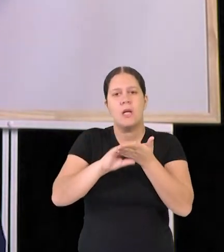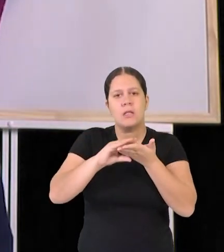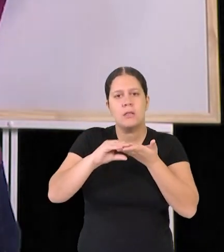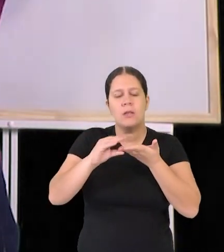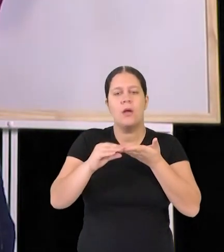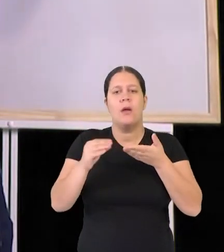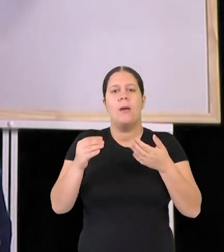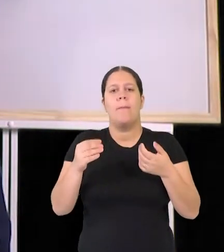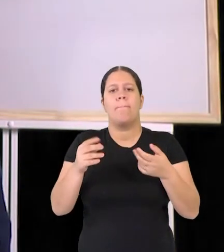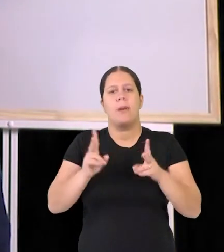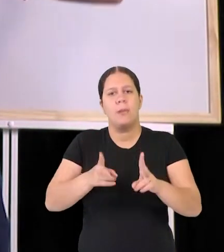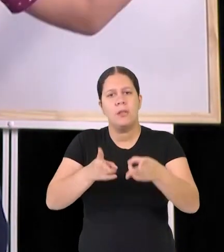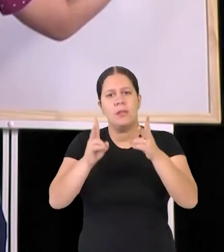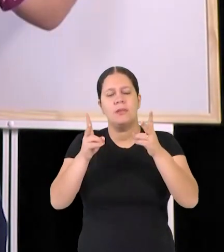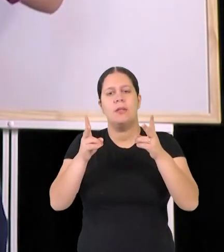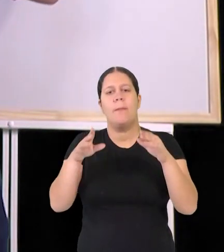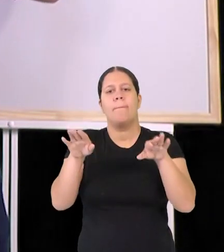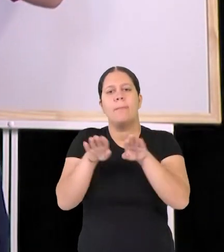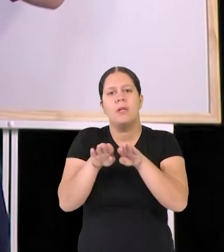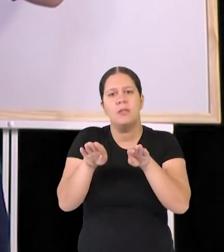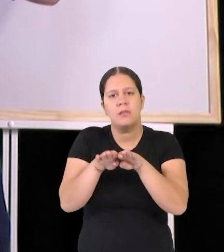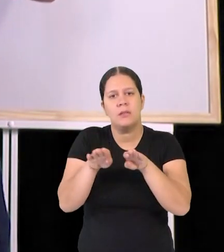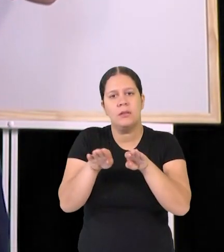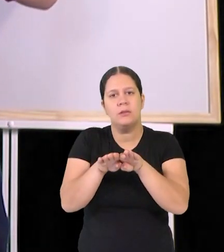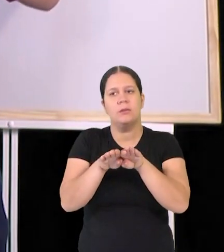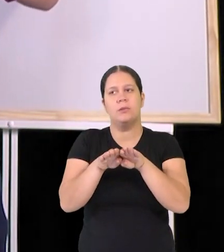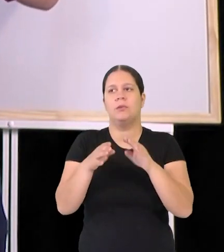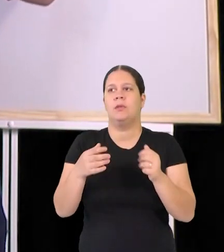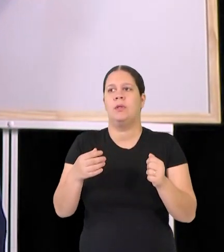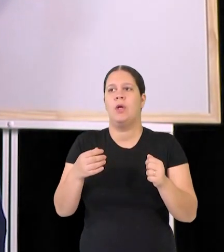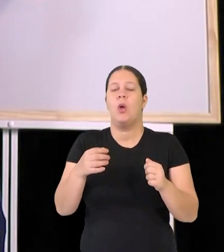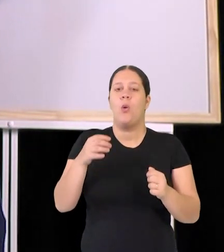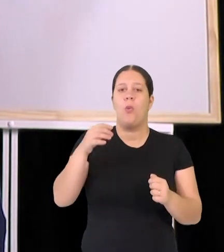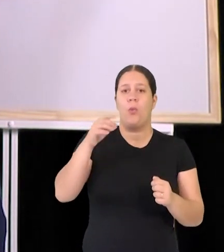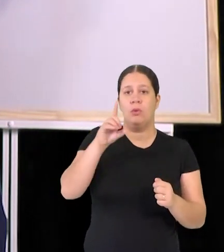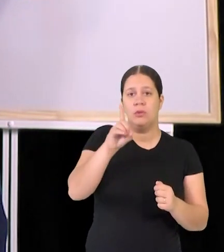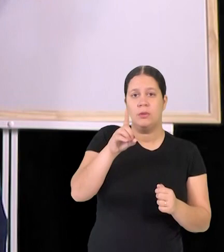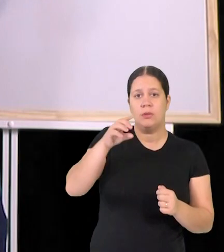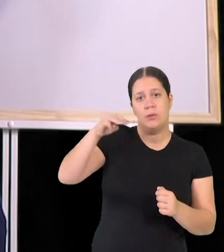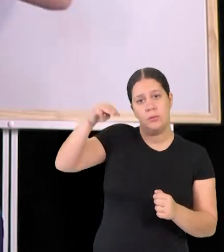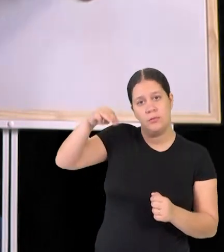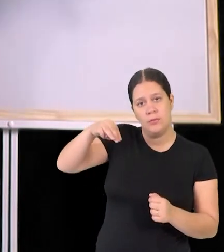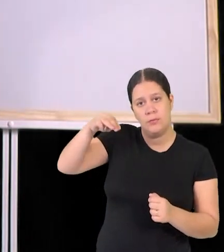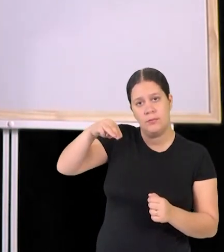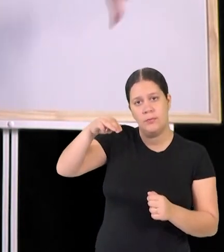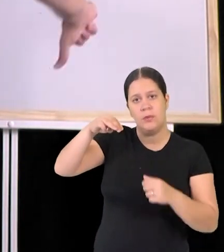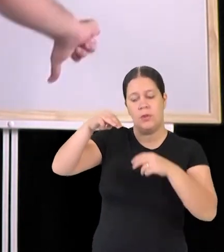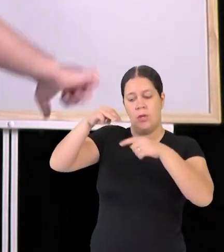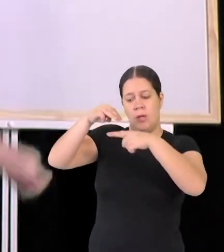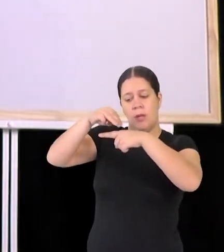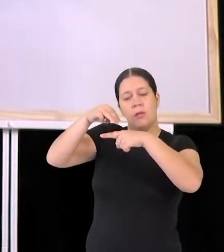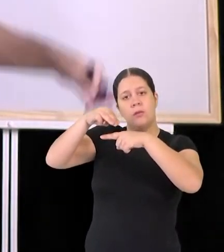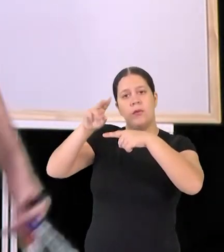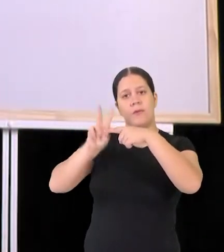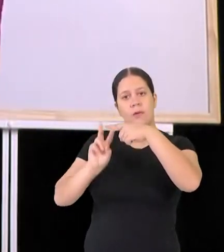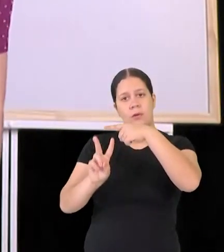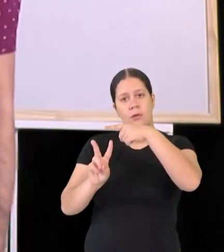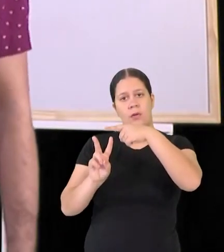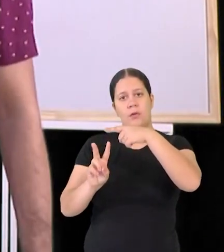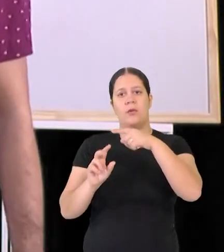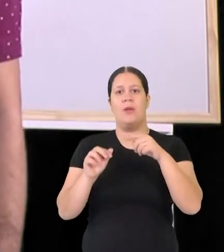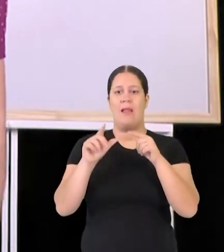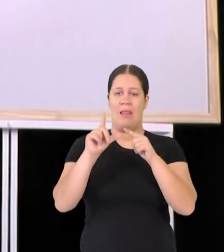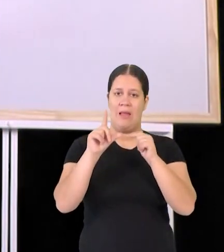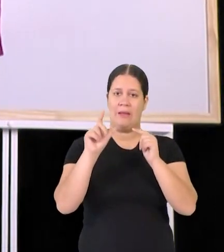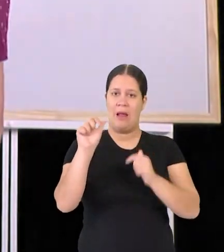O volume está aumentando e são inversamente proporcionais. Se o volume aumenta, a densidade diminui. A letra A